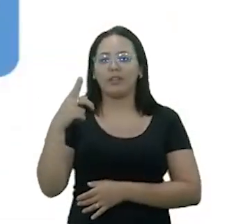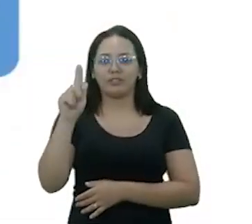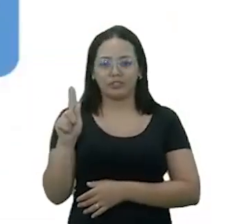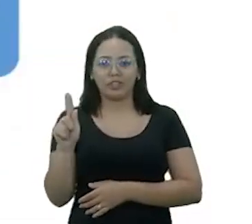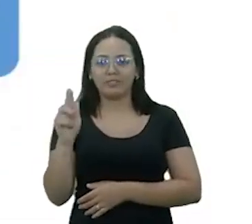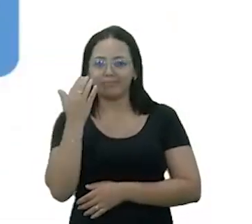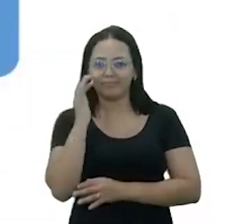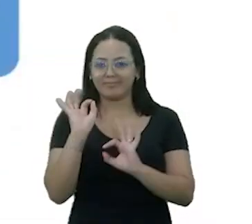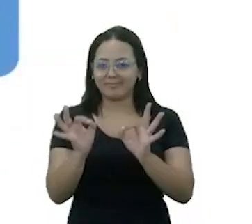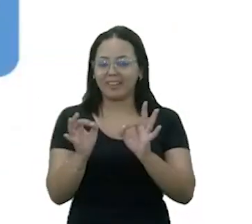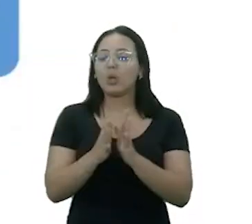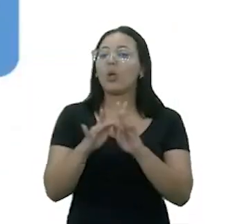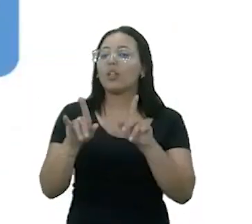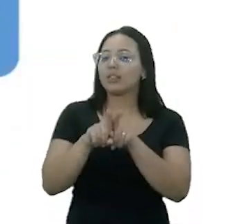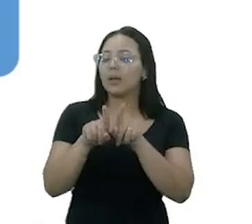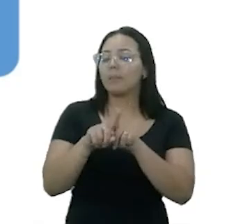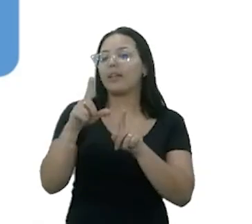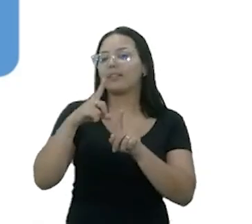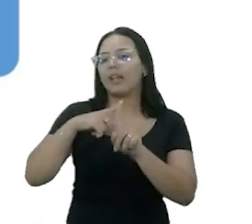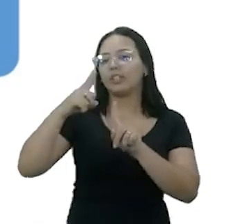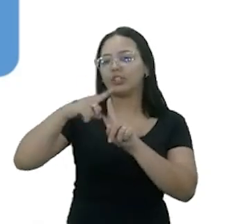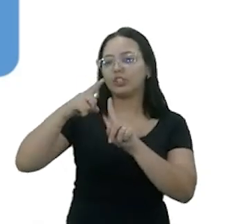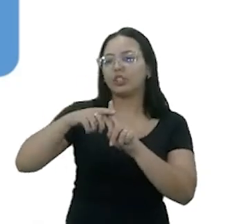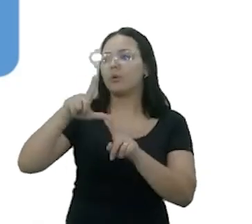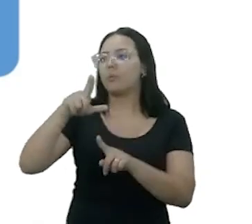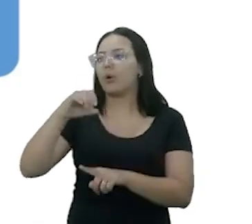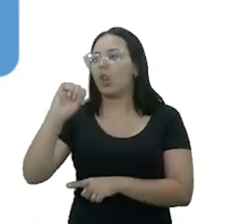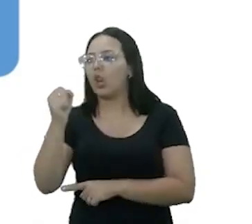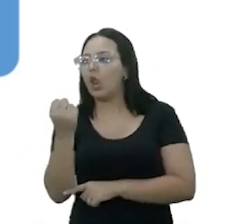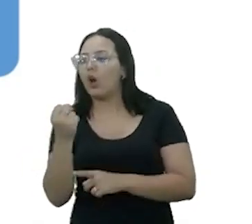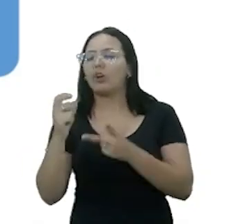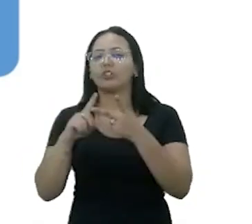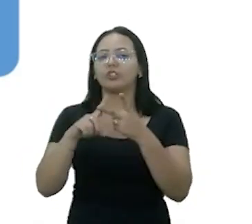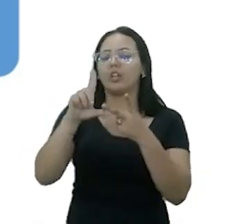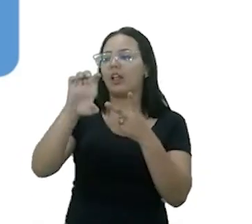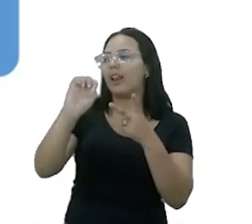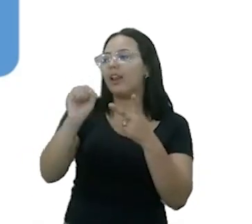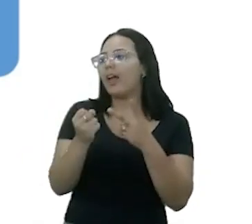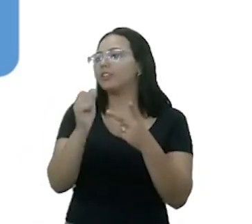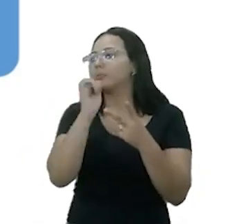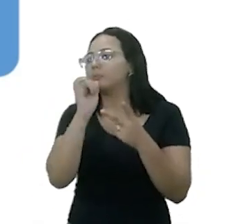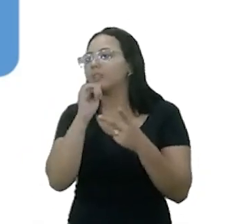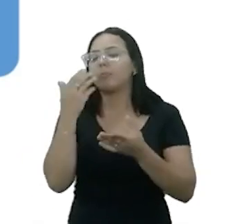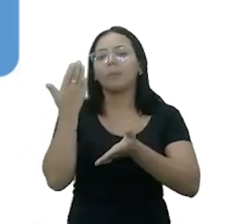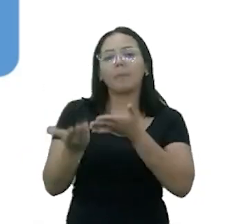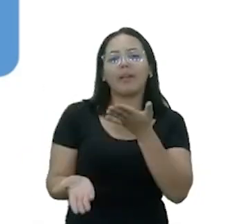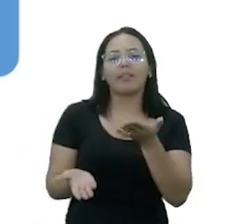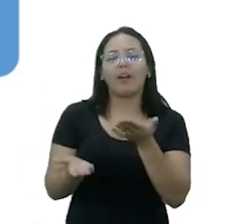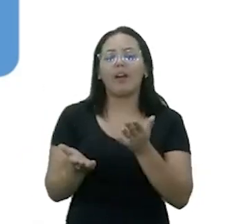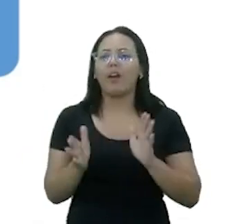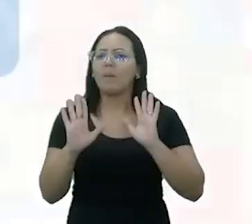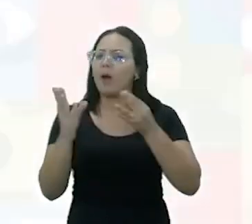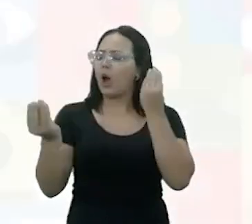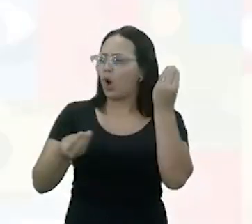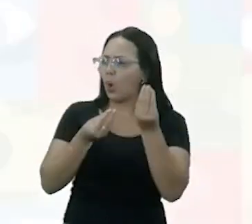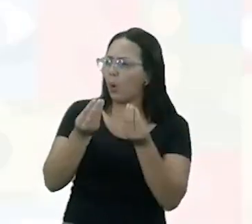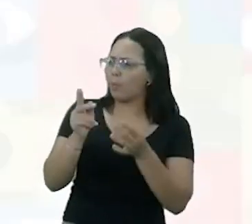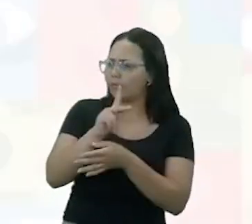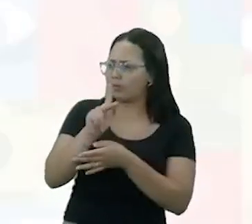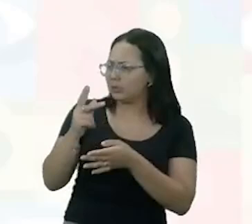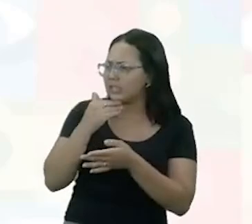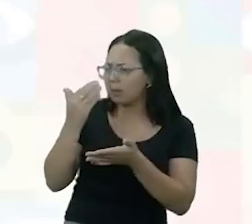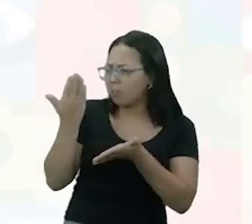lado, a compressão do tipo lossless, ela é dita sem perda. Aí você vai dizer assim, como assim, professora, sem